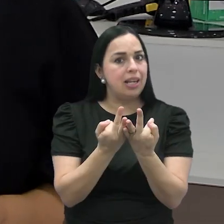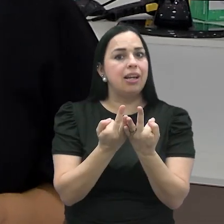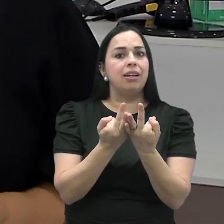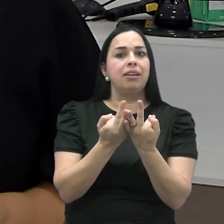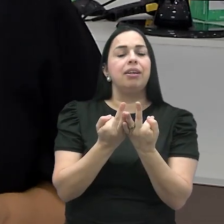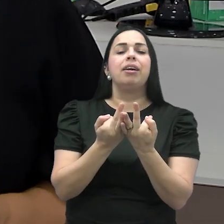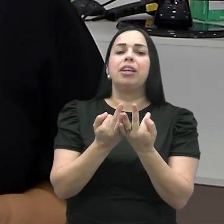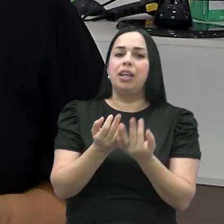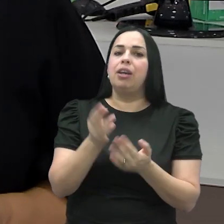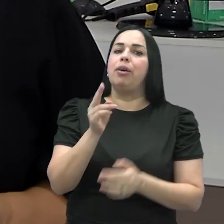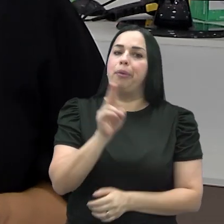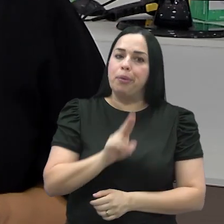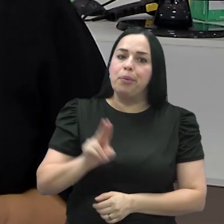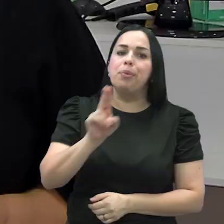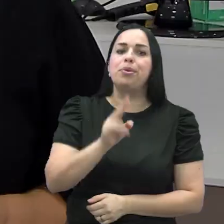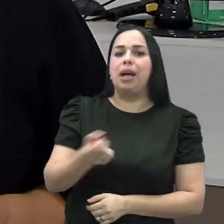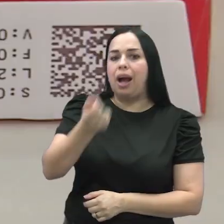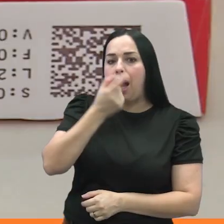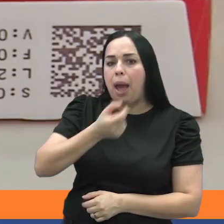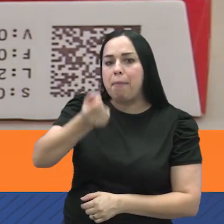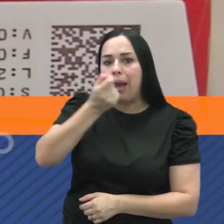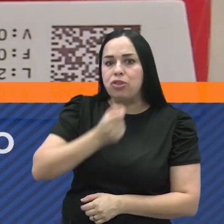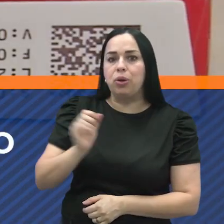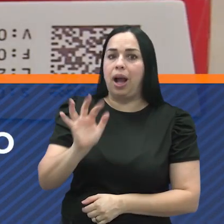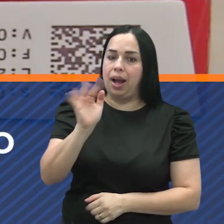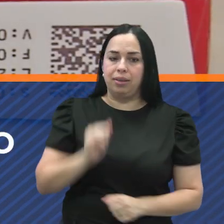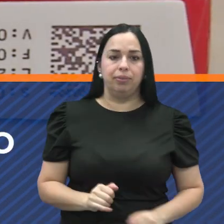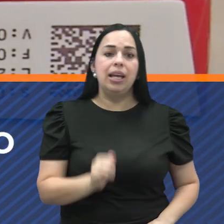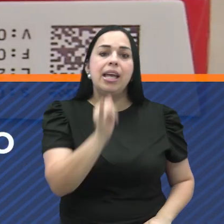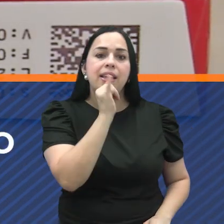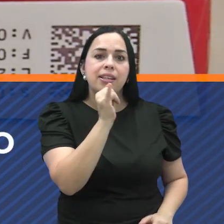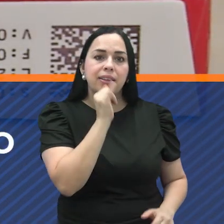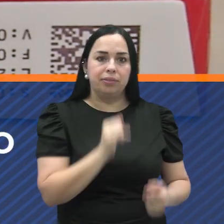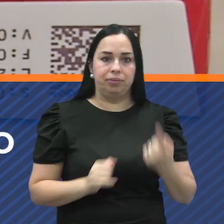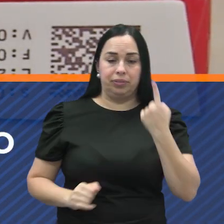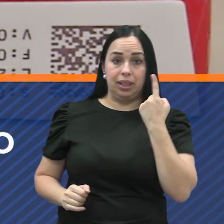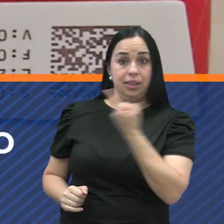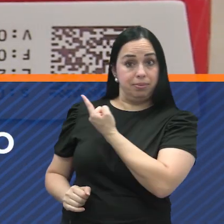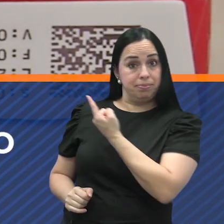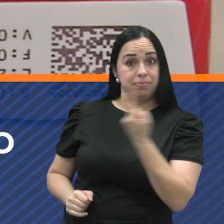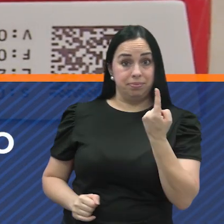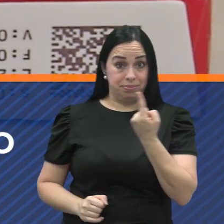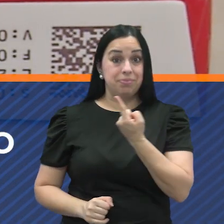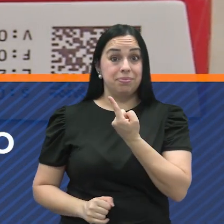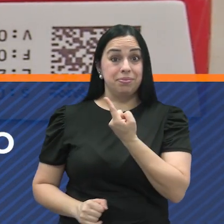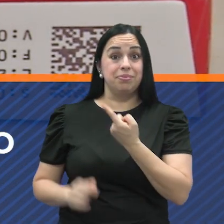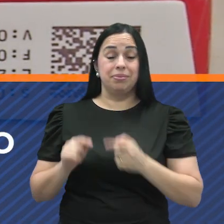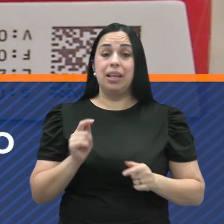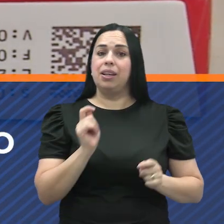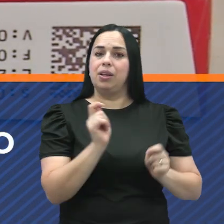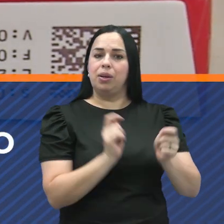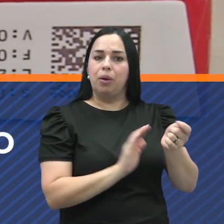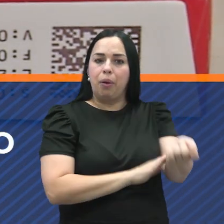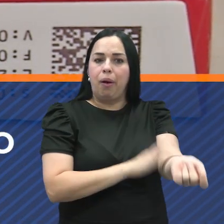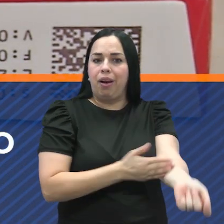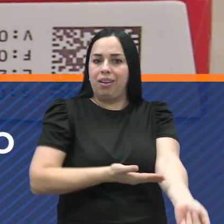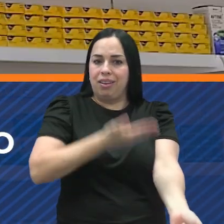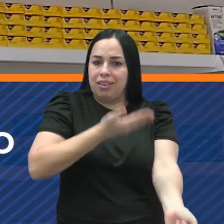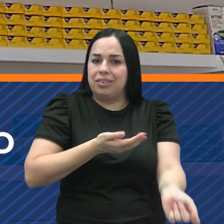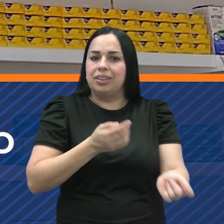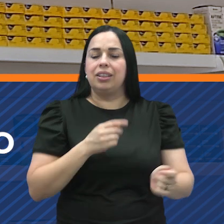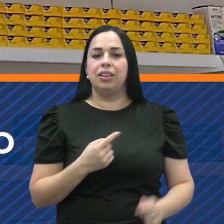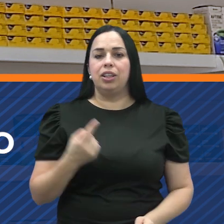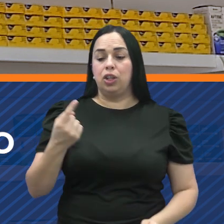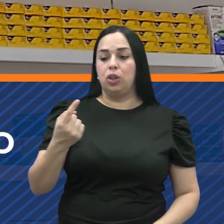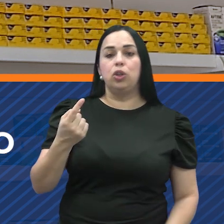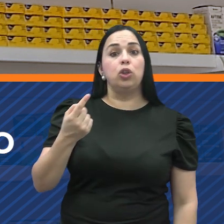que precisam de medicamentos de uso contínuo. Um exemplo é esse medicamento usado para controle de pressão arterial. O referência